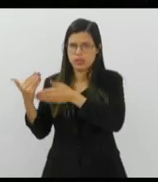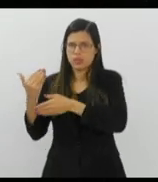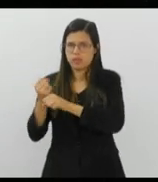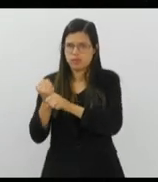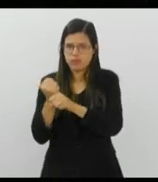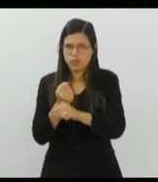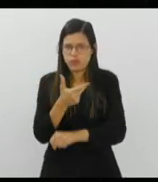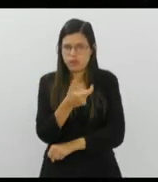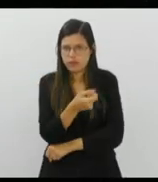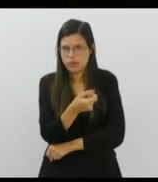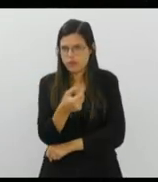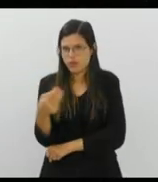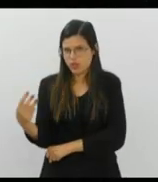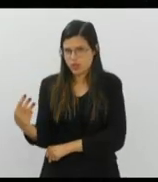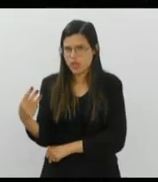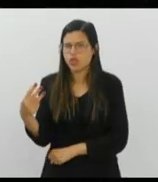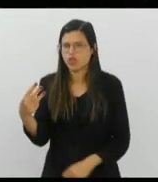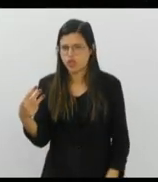23.